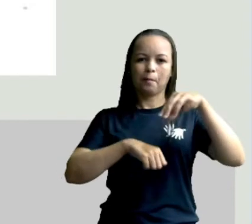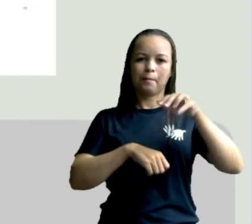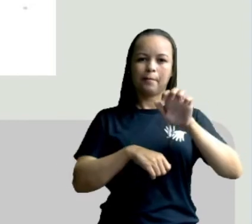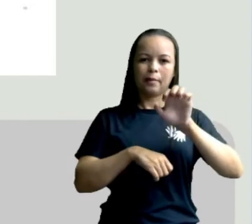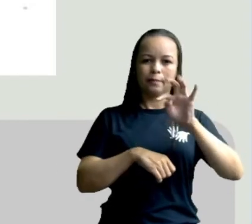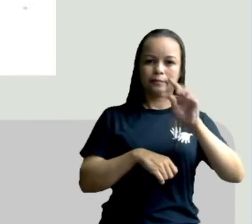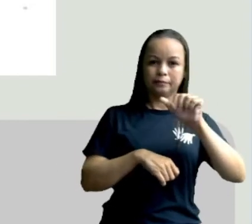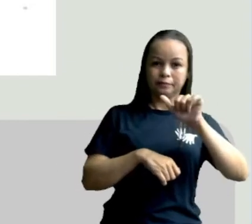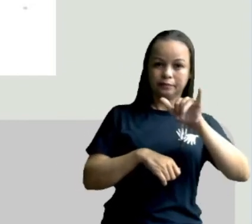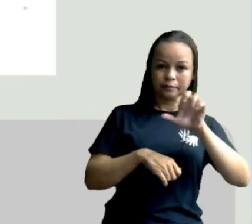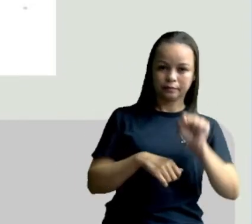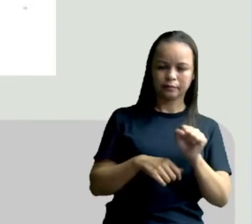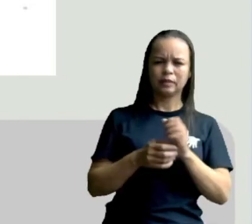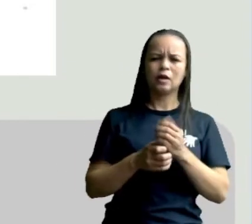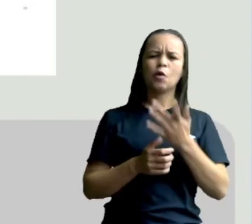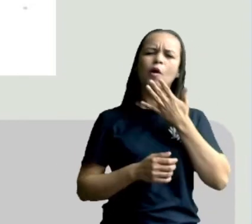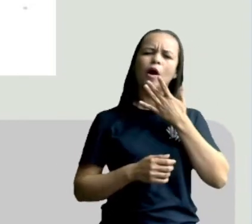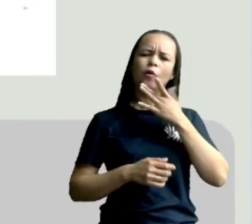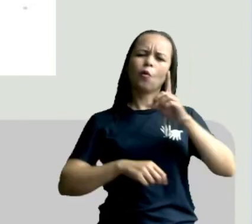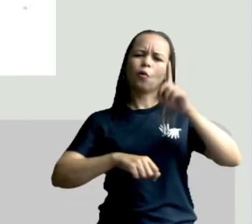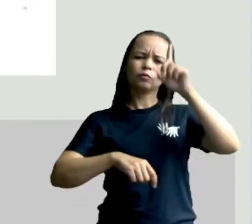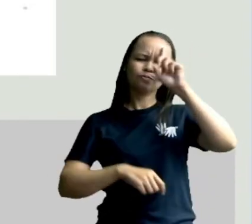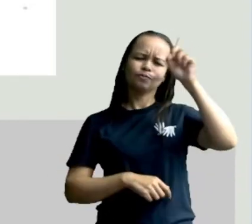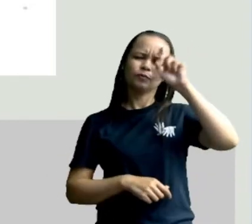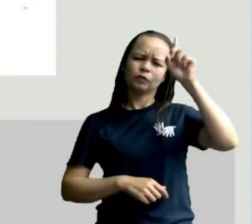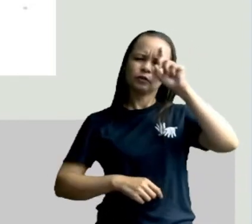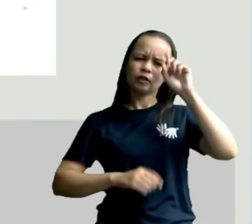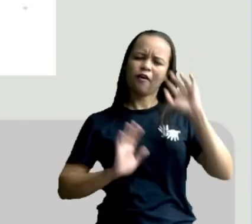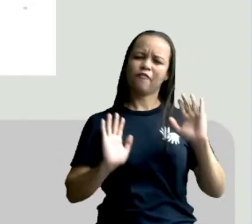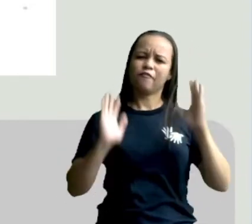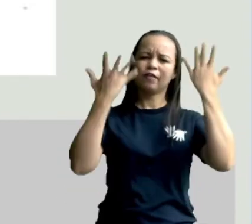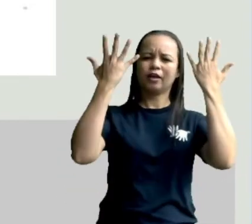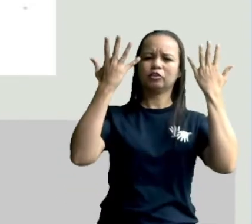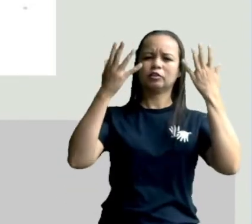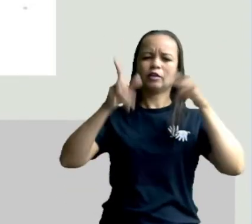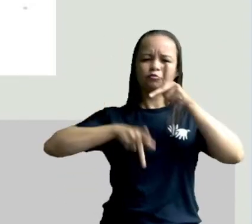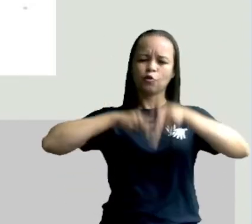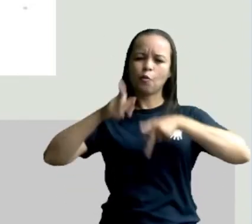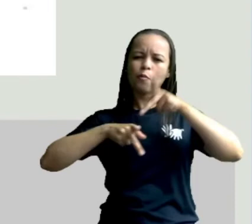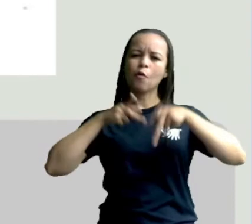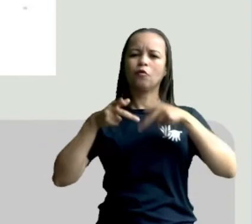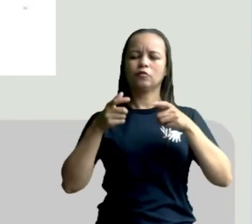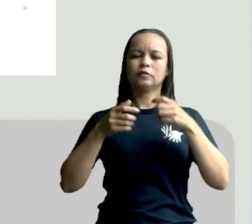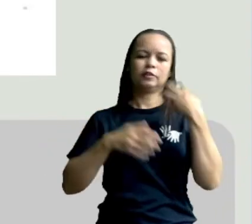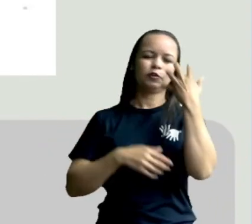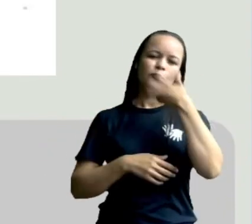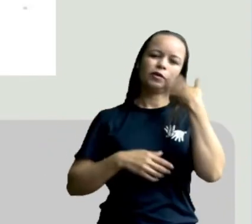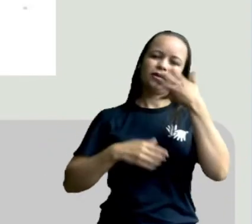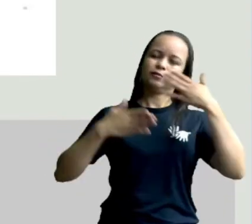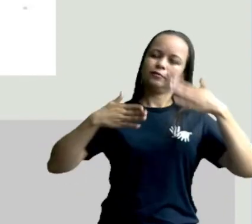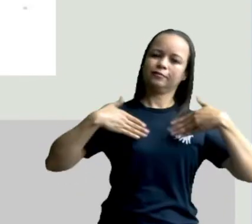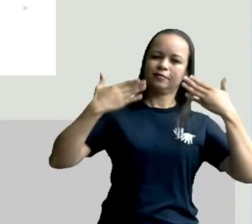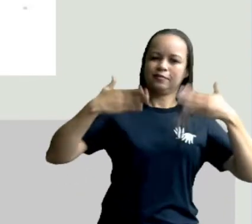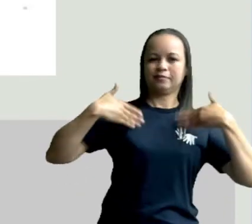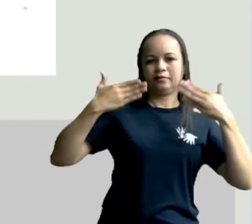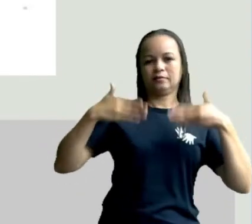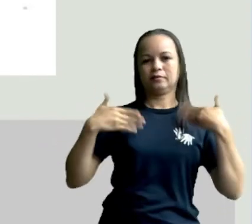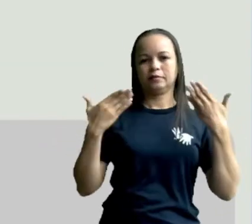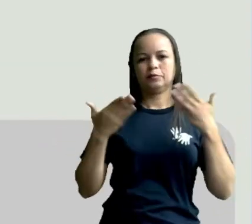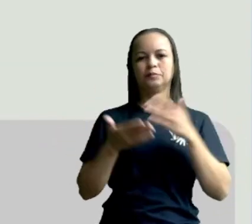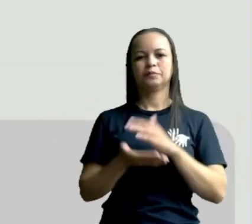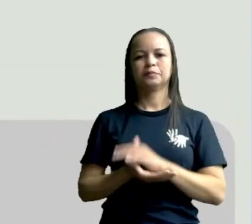Sou a cor do dia a dia, da festa de um povo inteiro, seu canto e sua alegria.